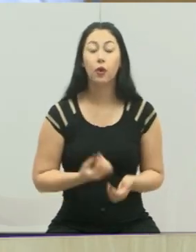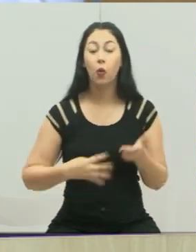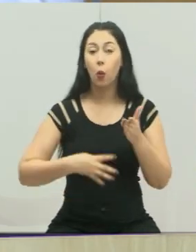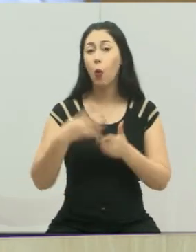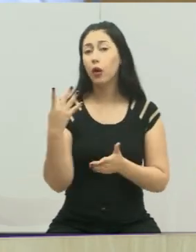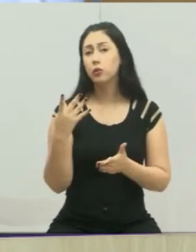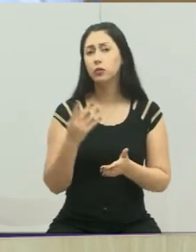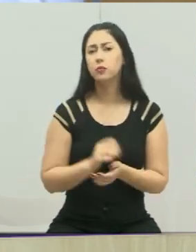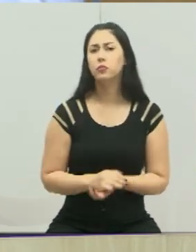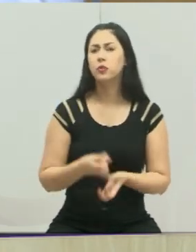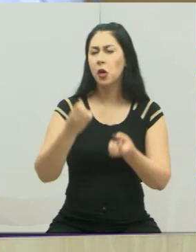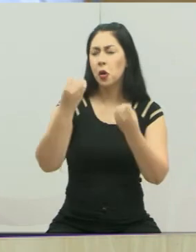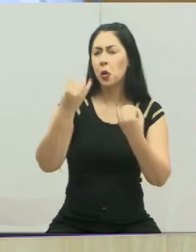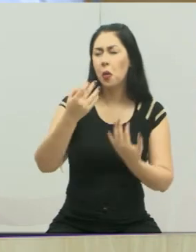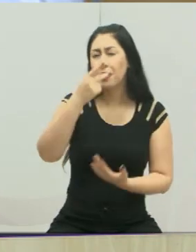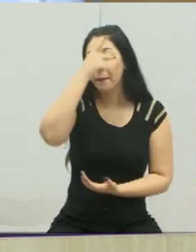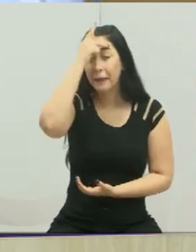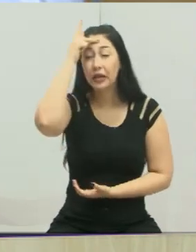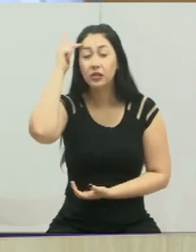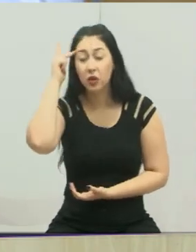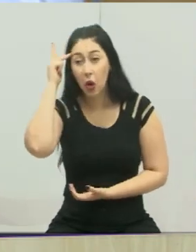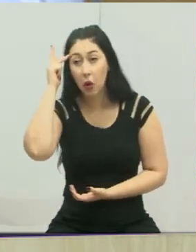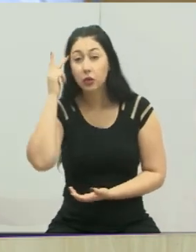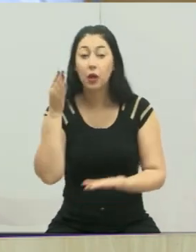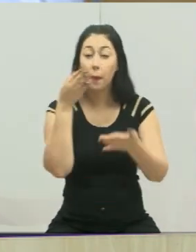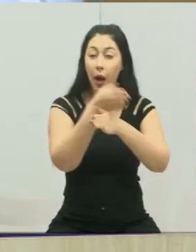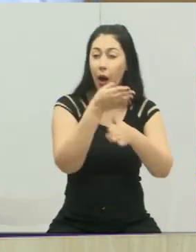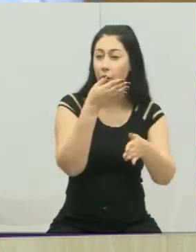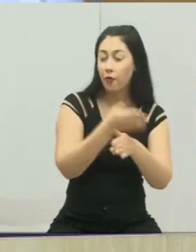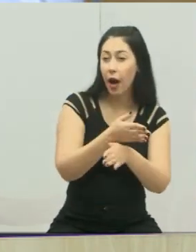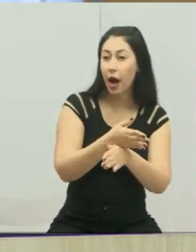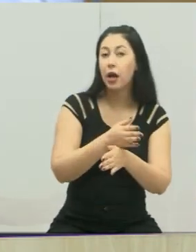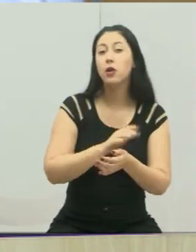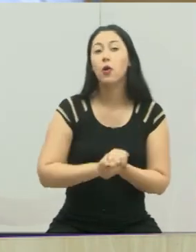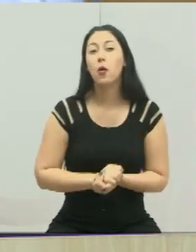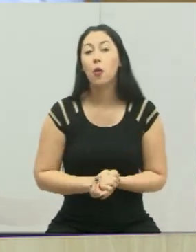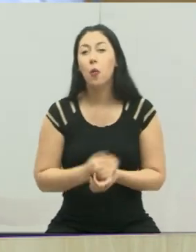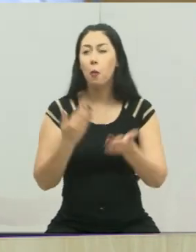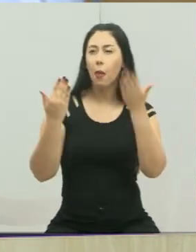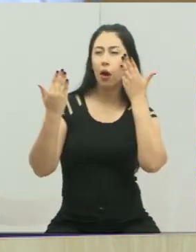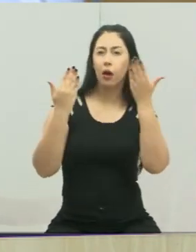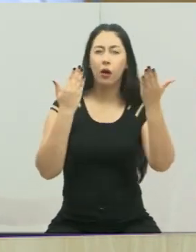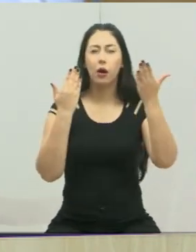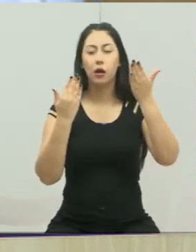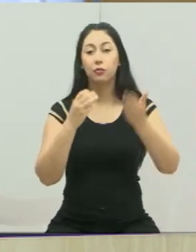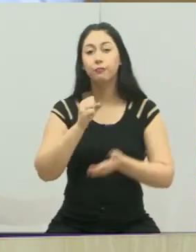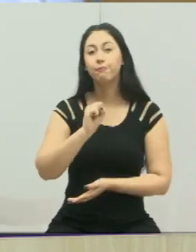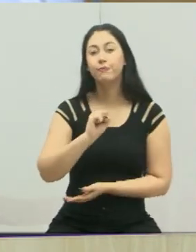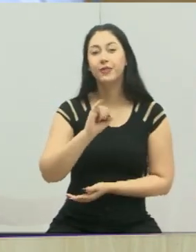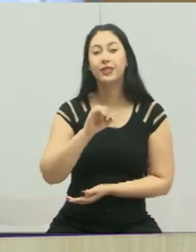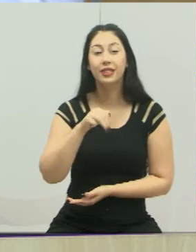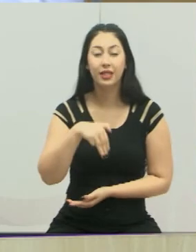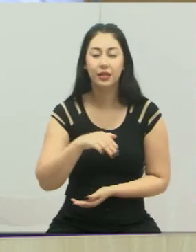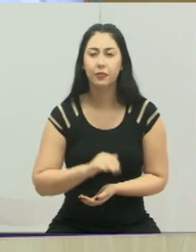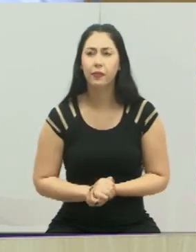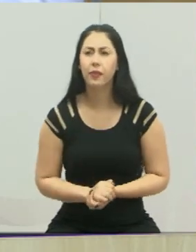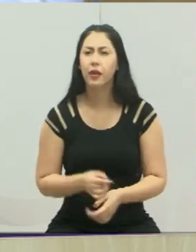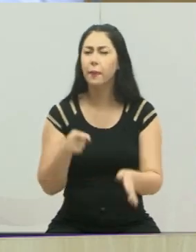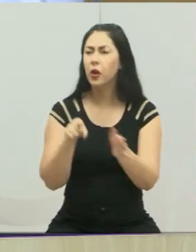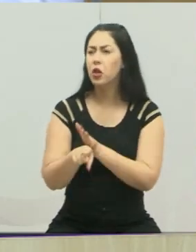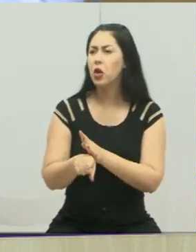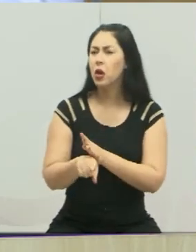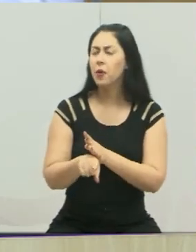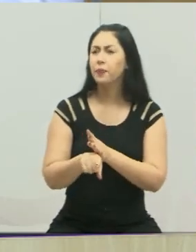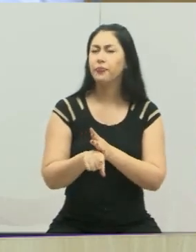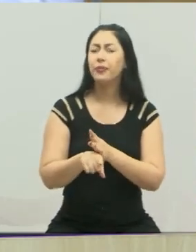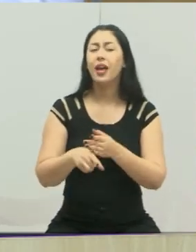qual o número médio mensal de pessoas atendidas por psiquiatras no SIM? Quinto, qual é o tempo de espera para consulta com psiquiatra no SIM?